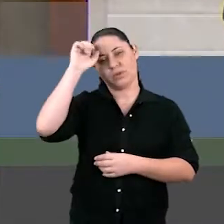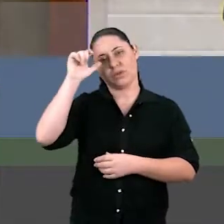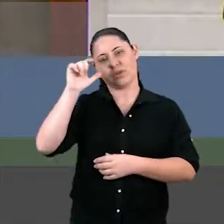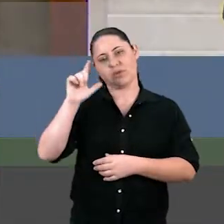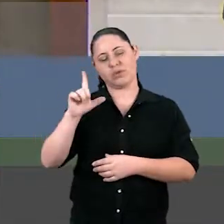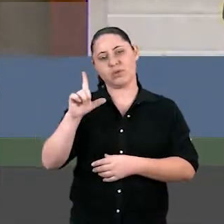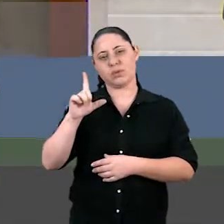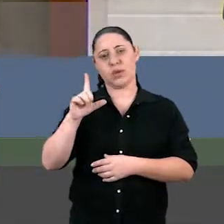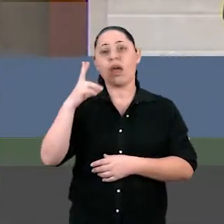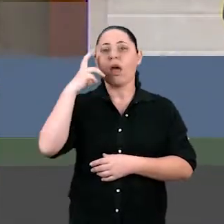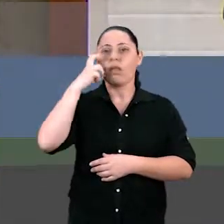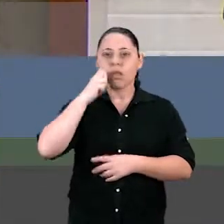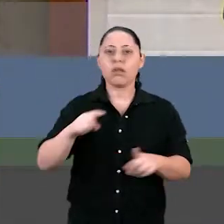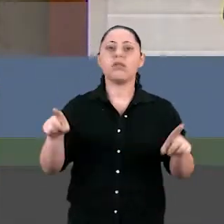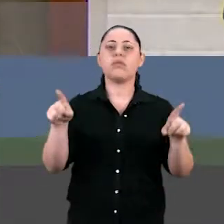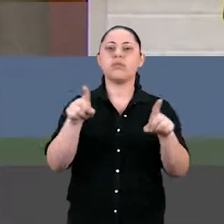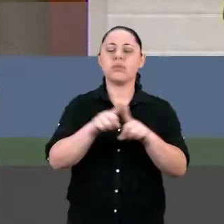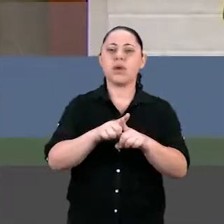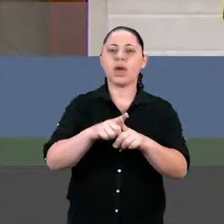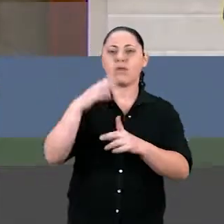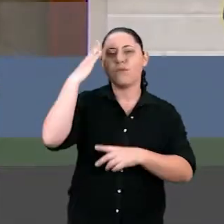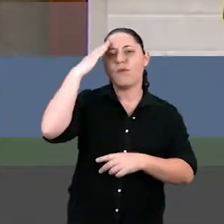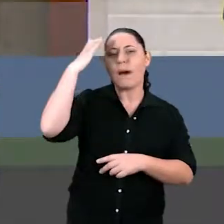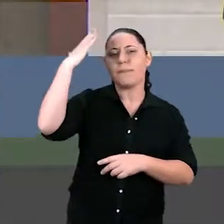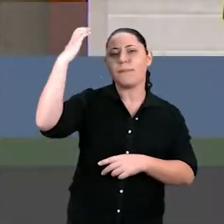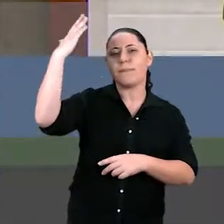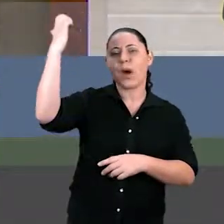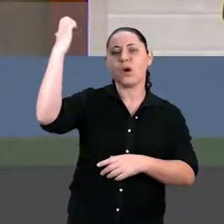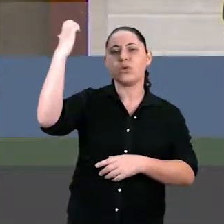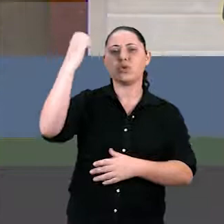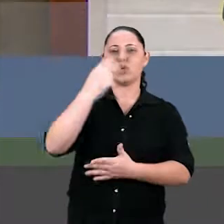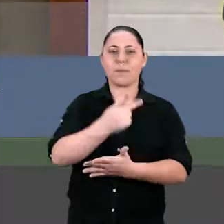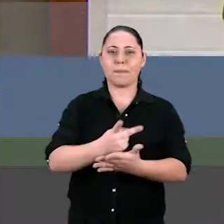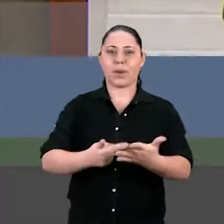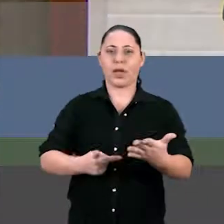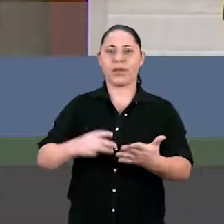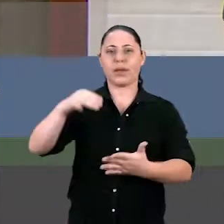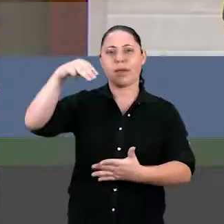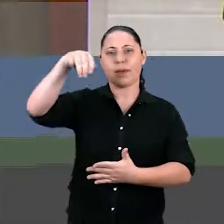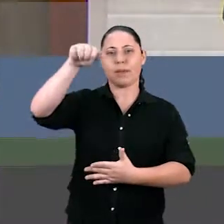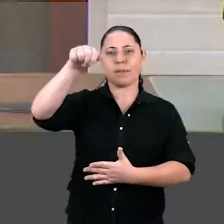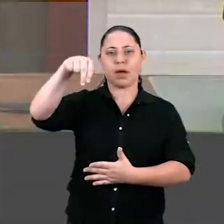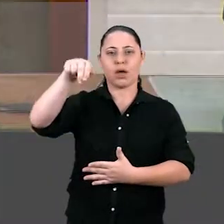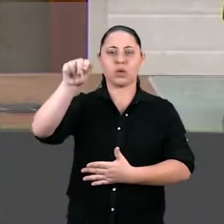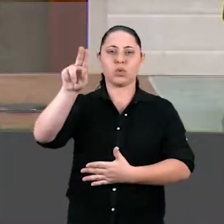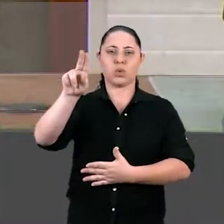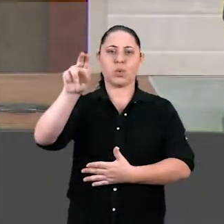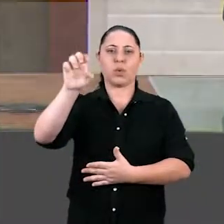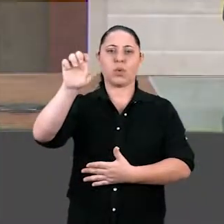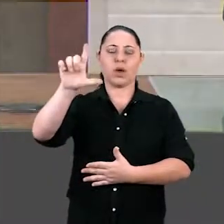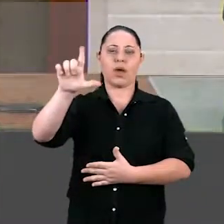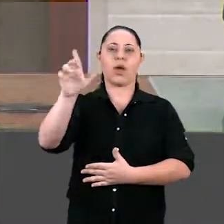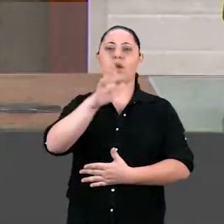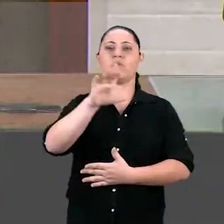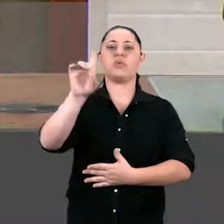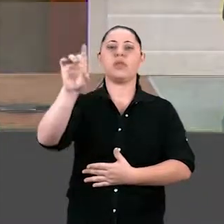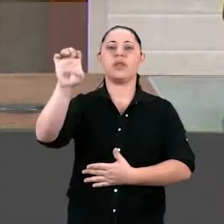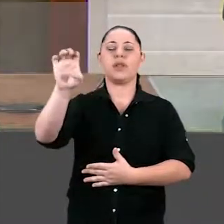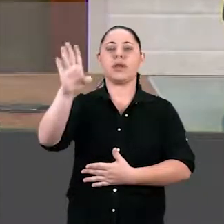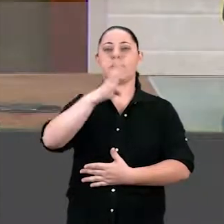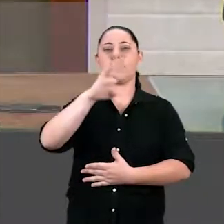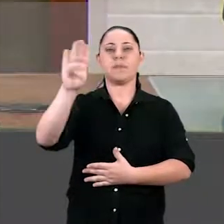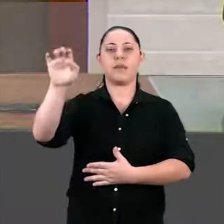terra que foi adotada também por um grande poeta, chamado Manuel de Barros, que dizia que